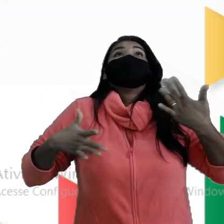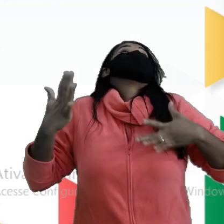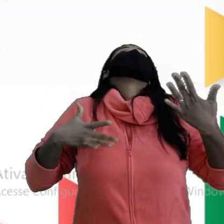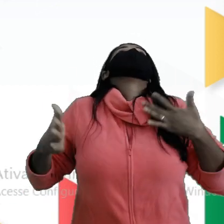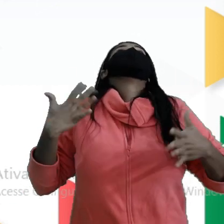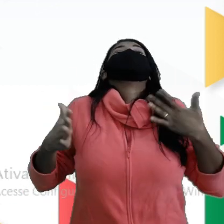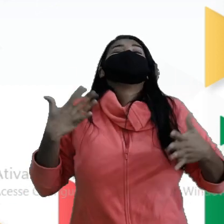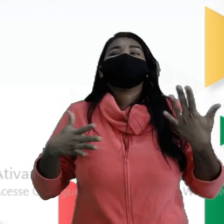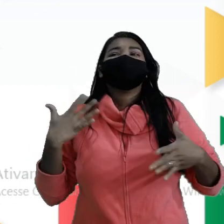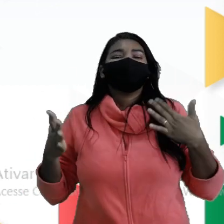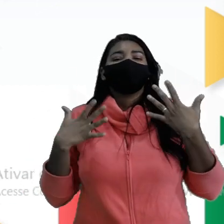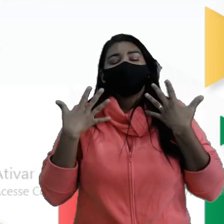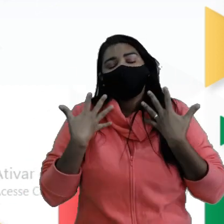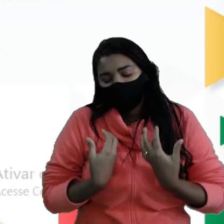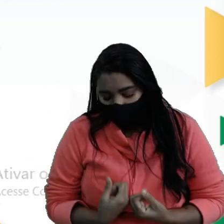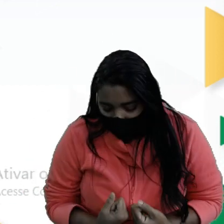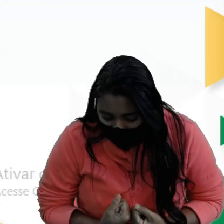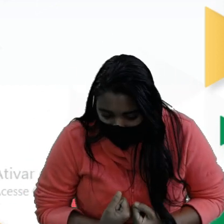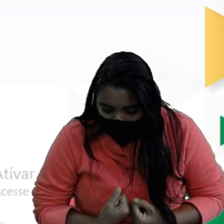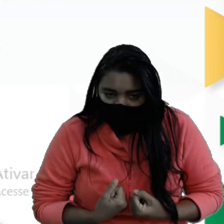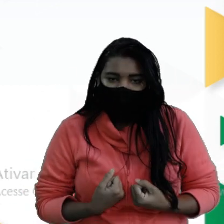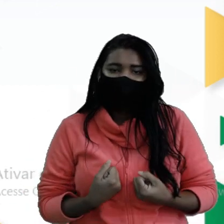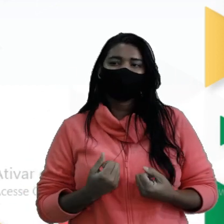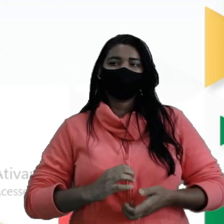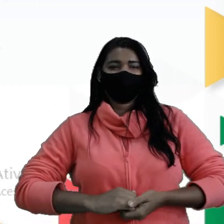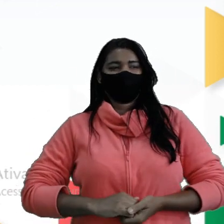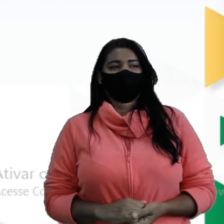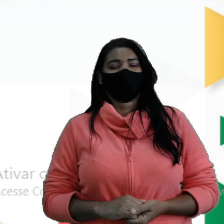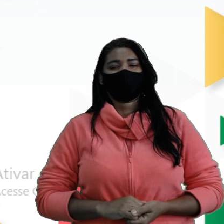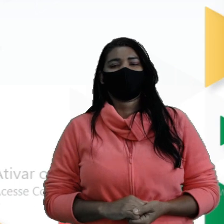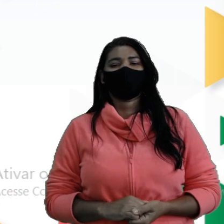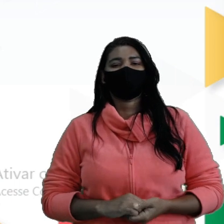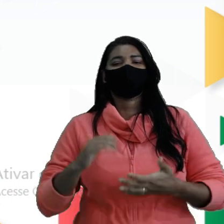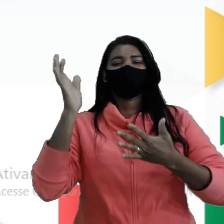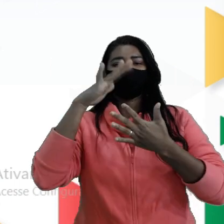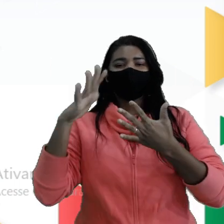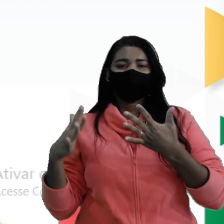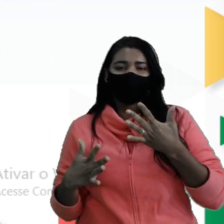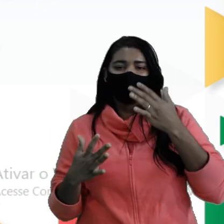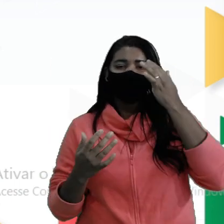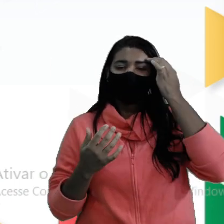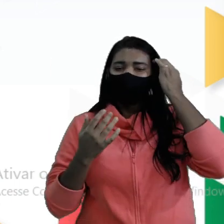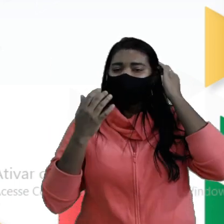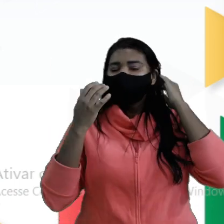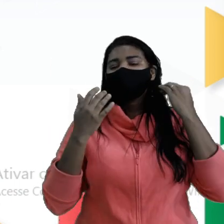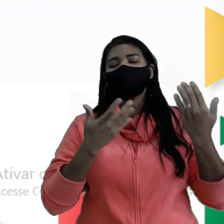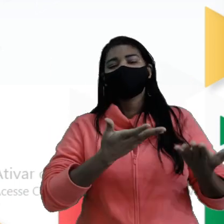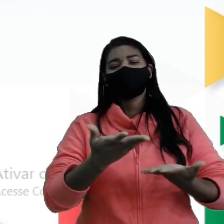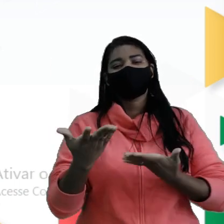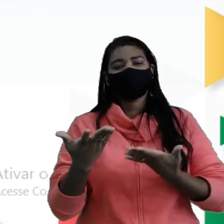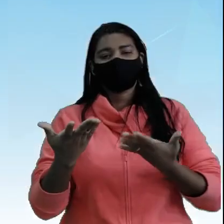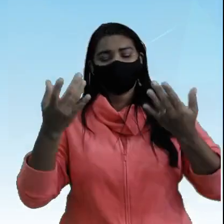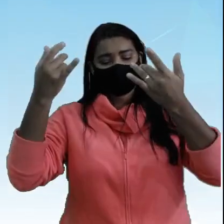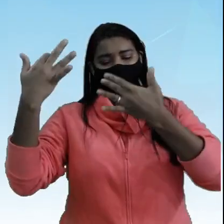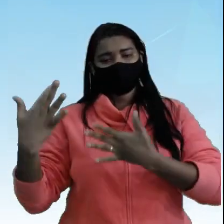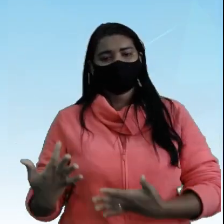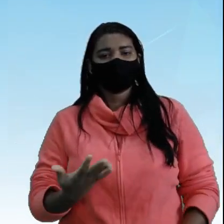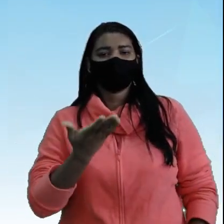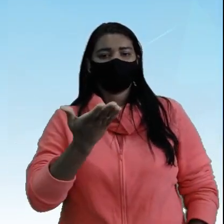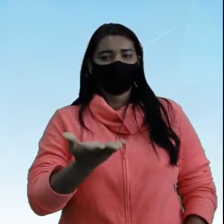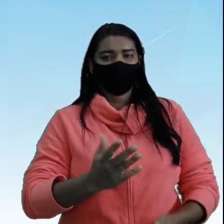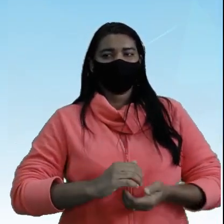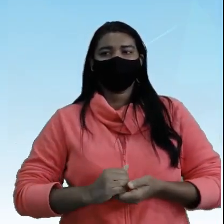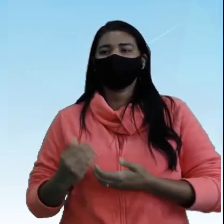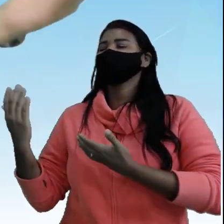felicidade, cansaço. Vejam só, olha aí, os gestos comunicam. Então, justamente é isso aqui. Olha só